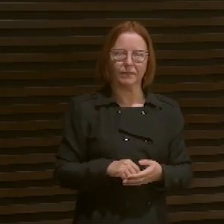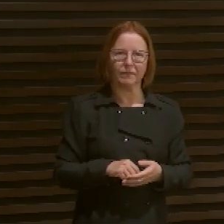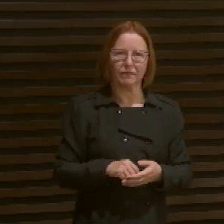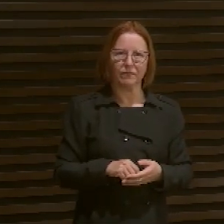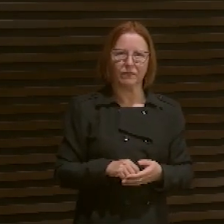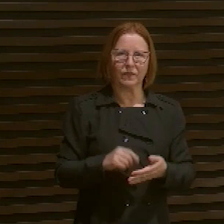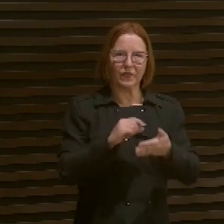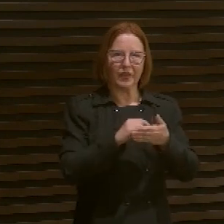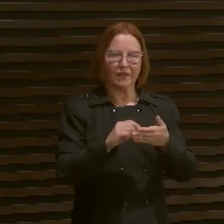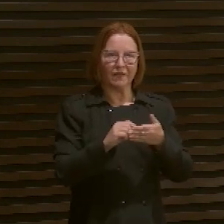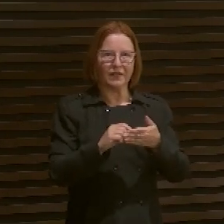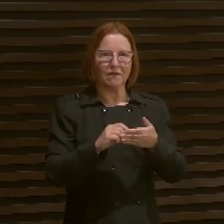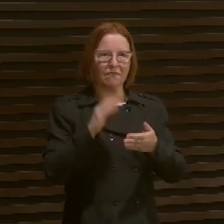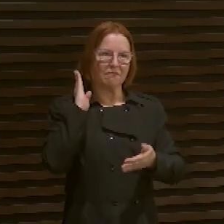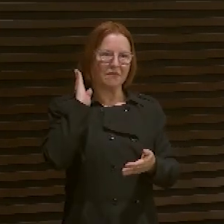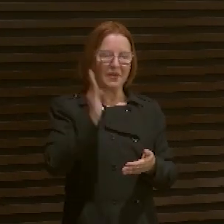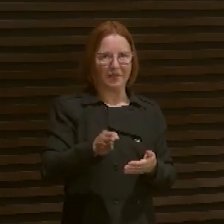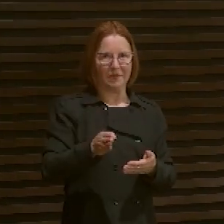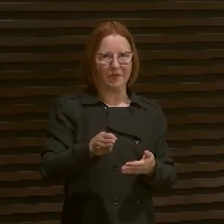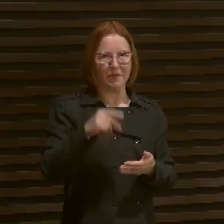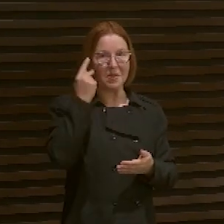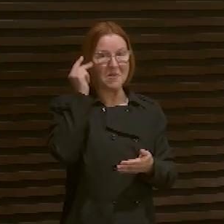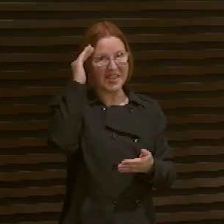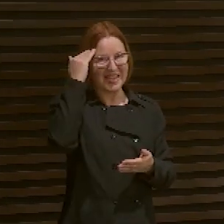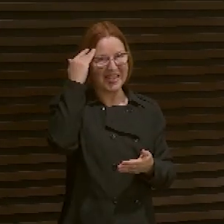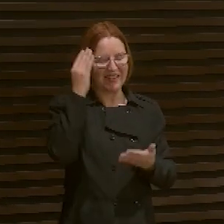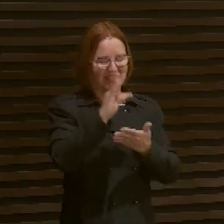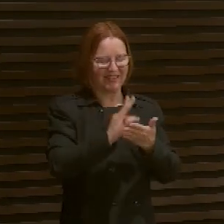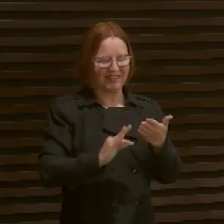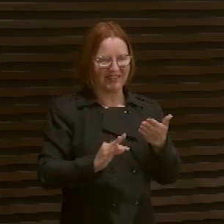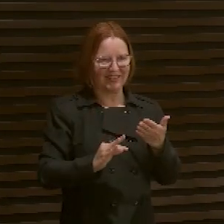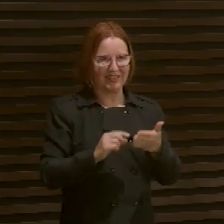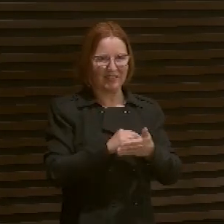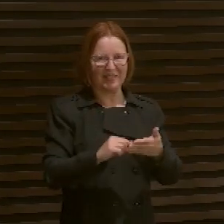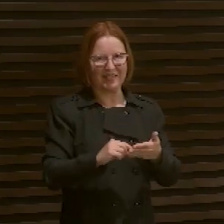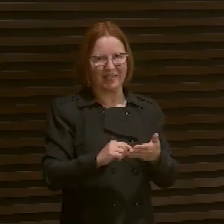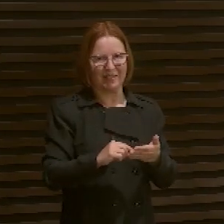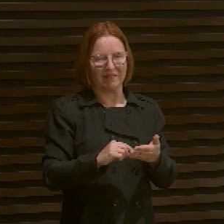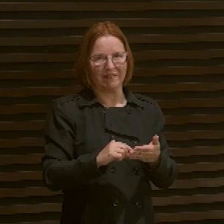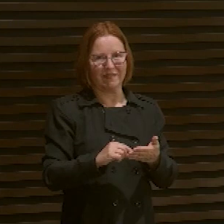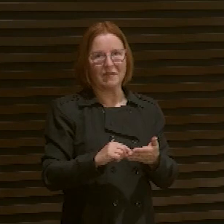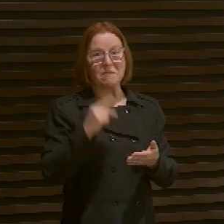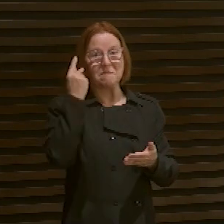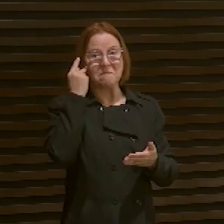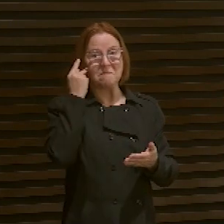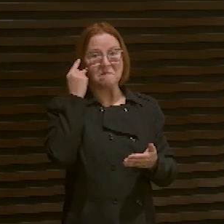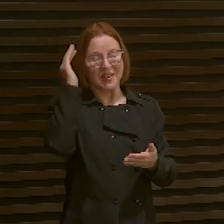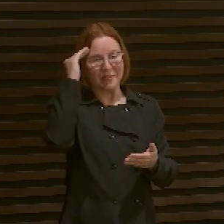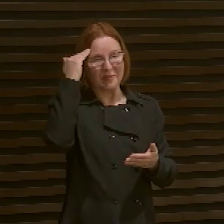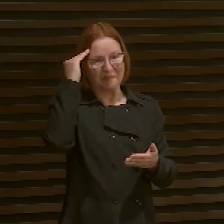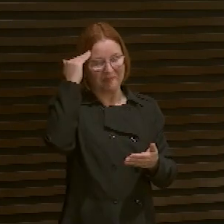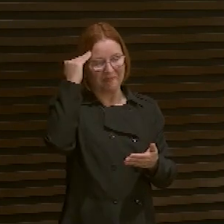Esse é o versículo-chave para entender a passagem e o versículo-chave para entender as provações nas nossas